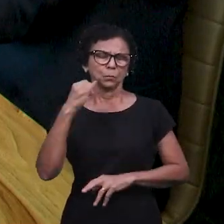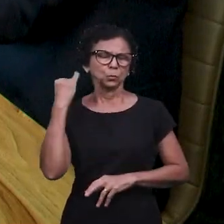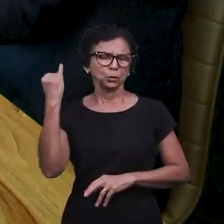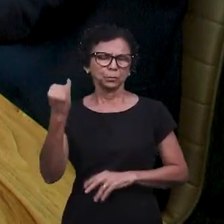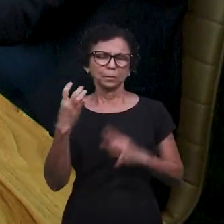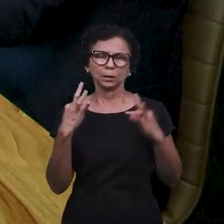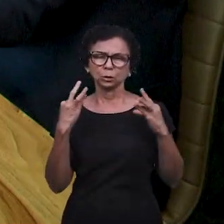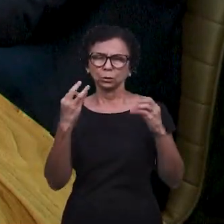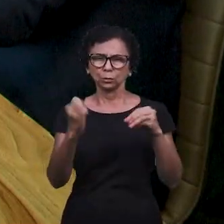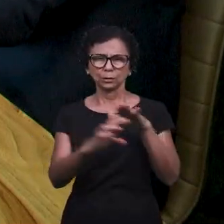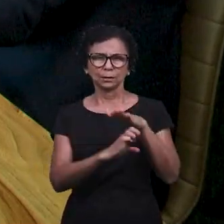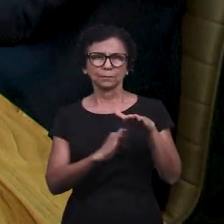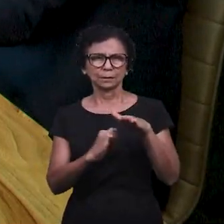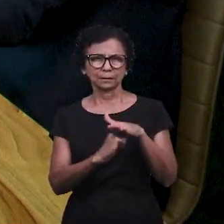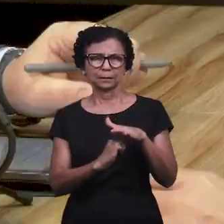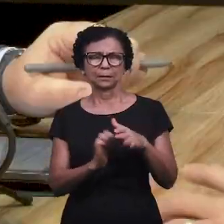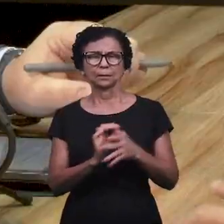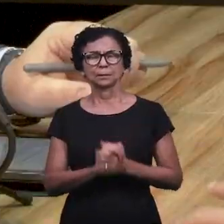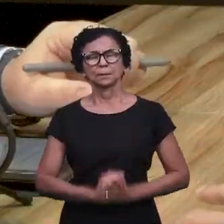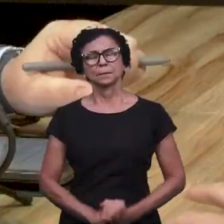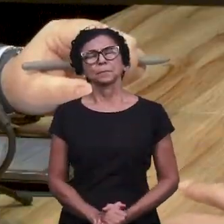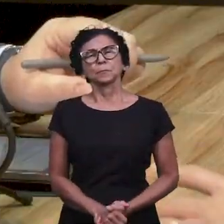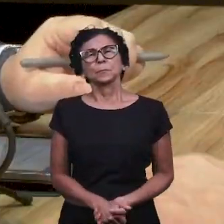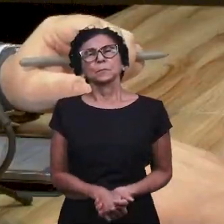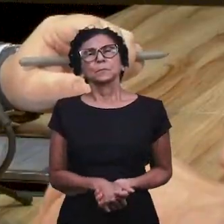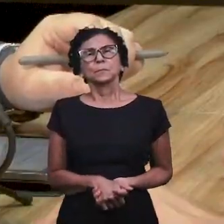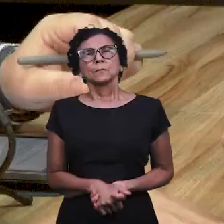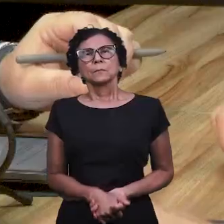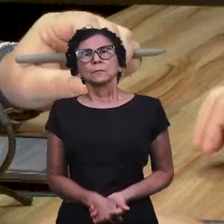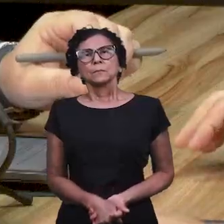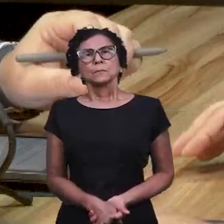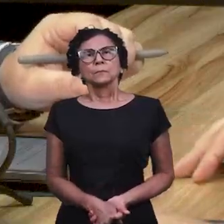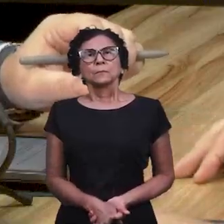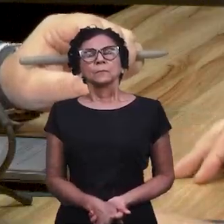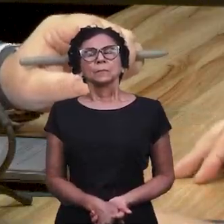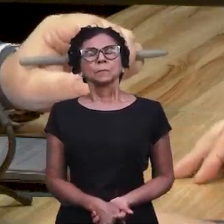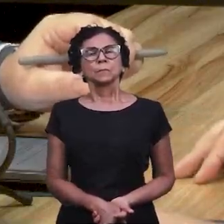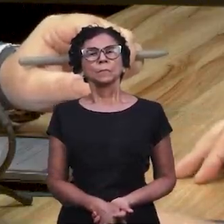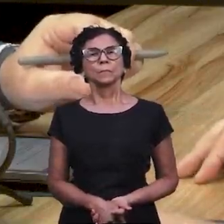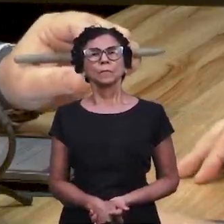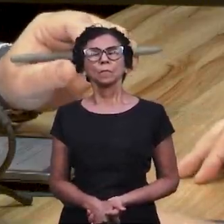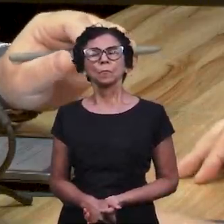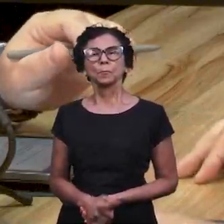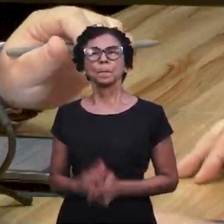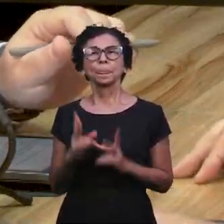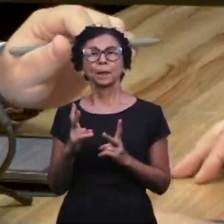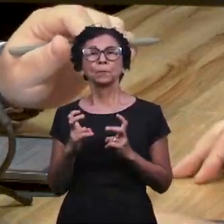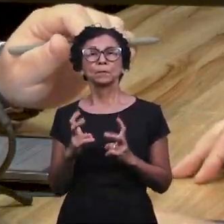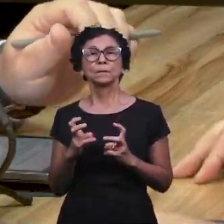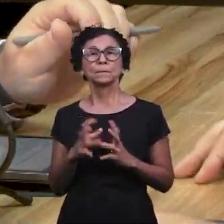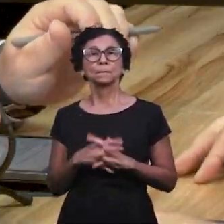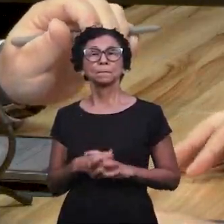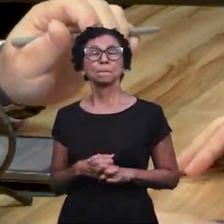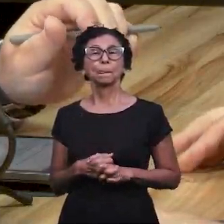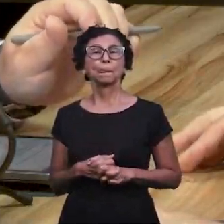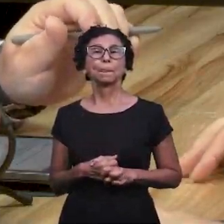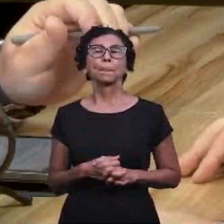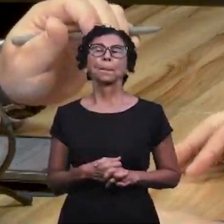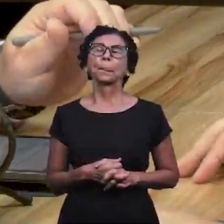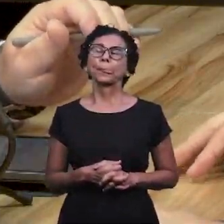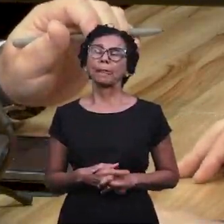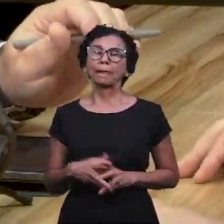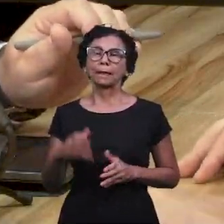pequenos empresários. Na verdade, o que a gente verifica assim, na prática é que tem que haver uma cultura organizacional